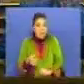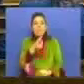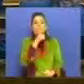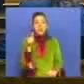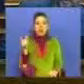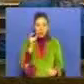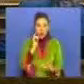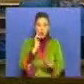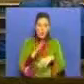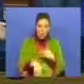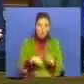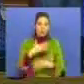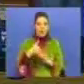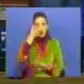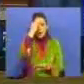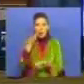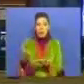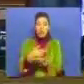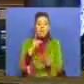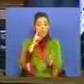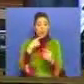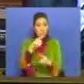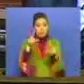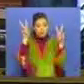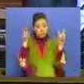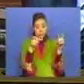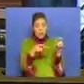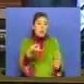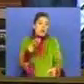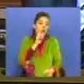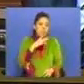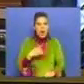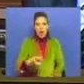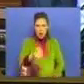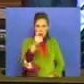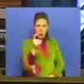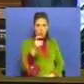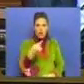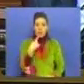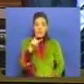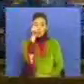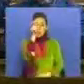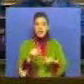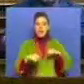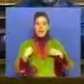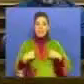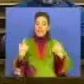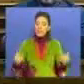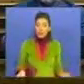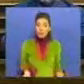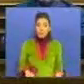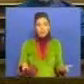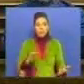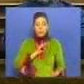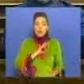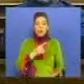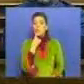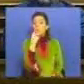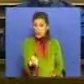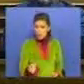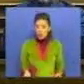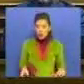prometeu continuar o referendo. Vou citá-lo e perdoa-me a crueldade de o citar a si, porque o senhor diz o